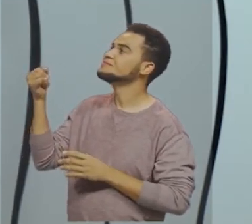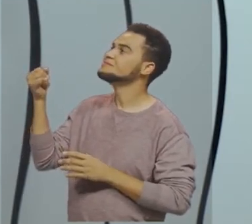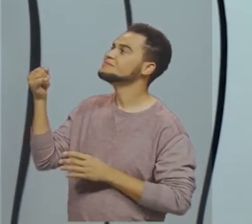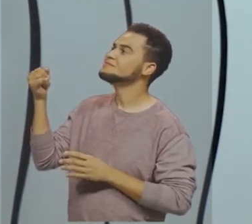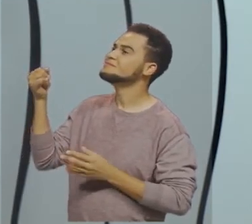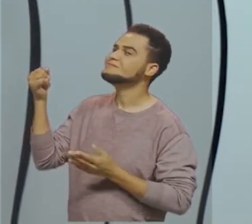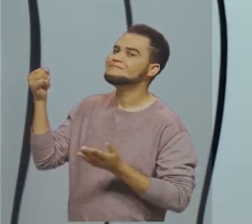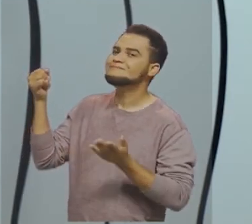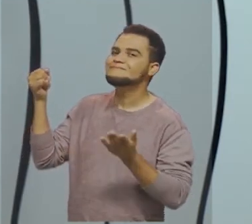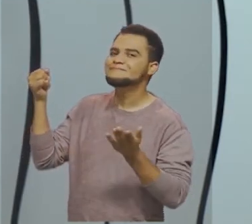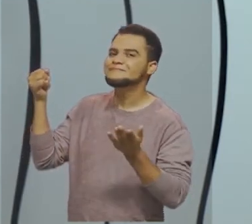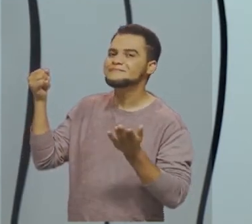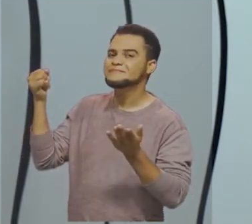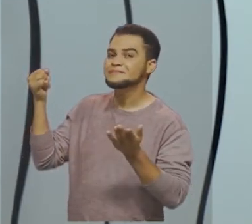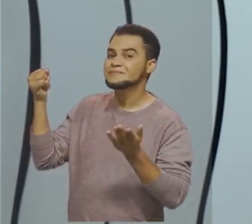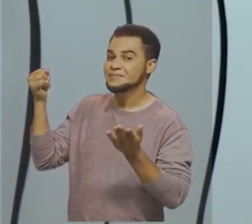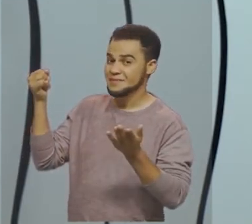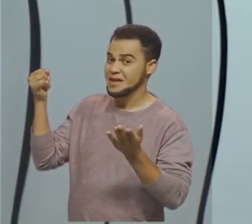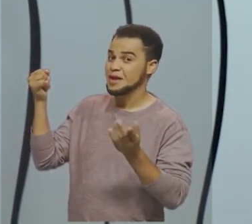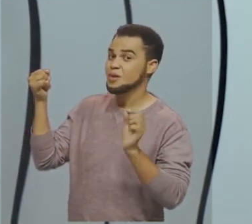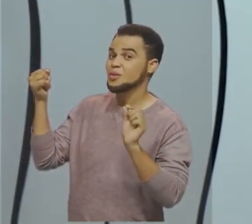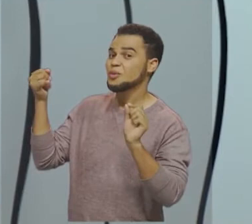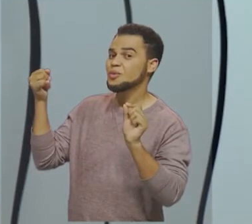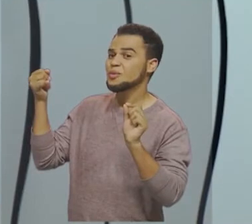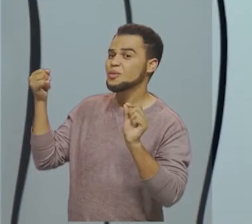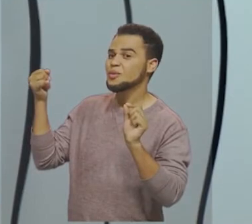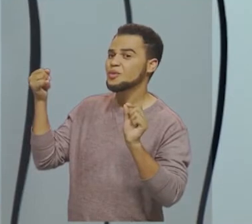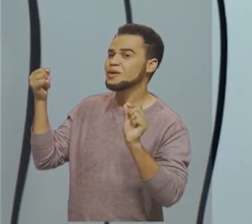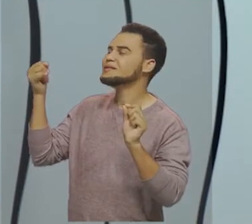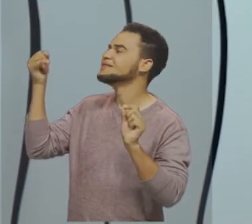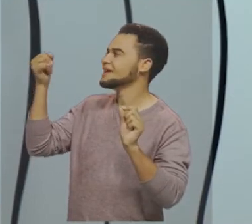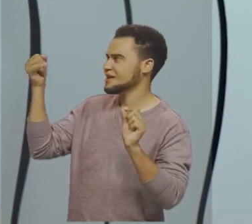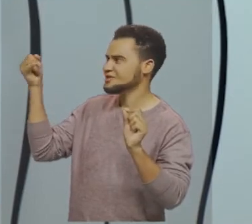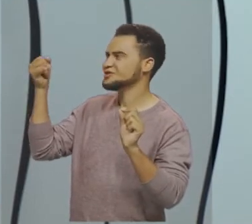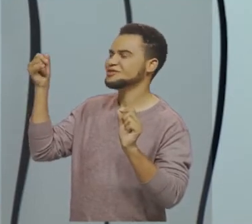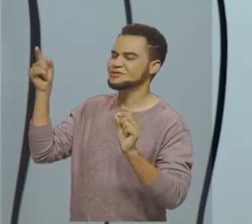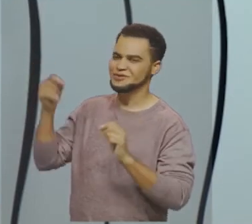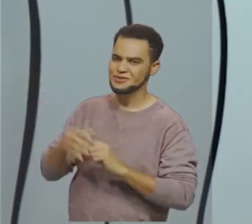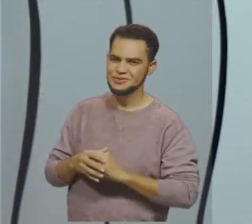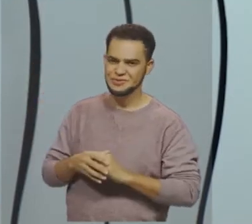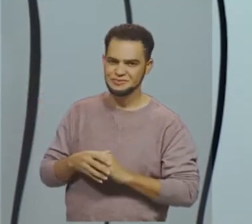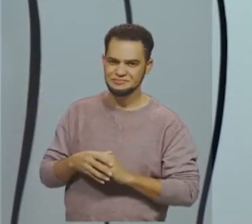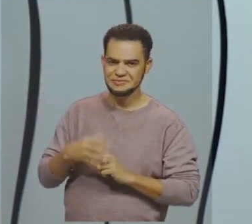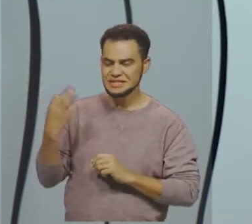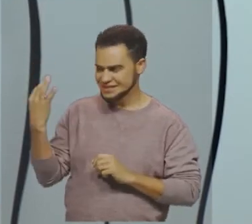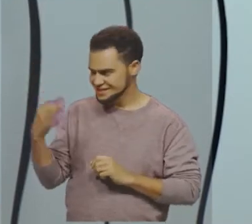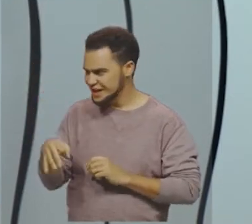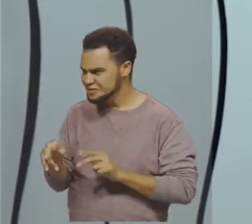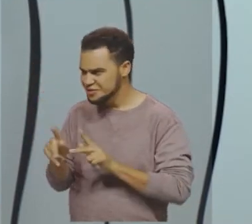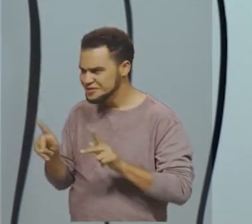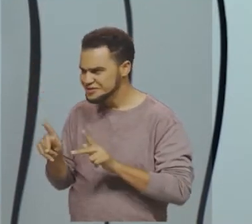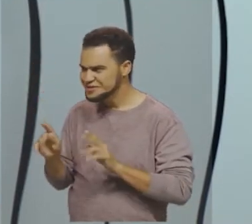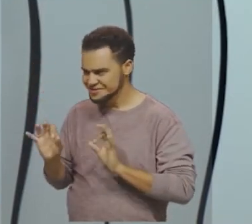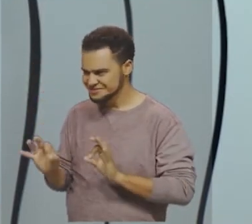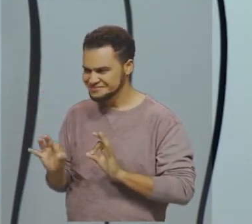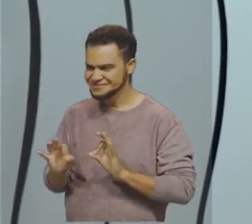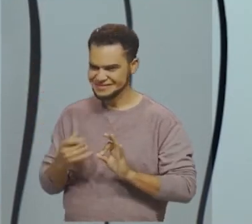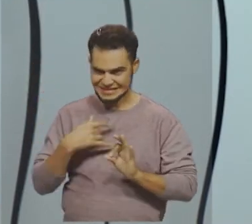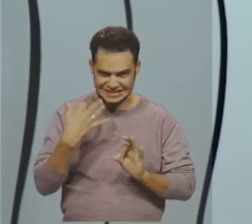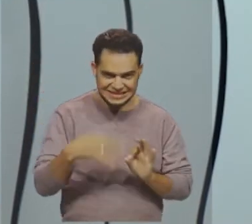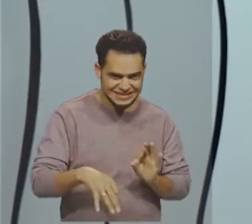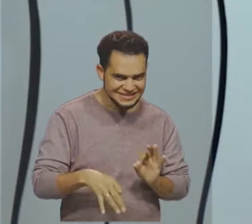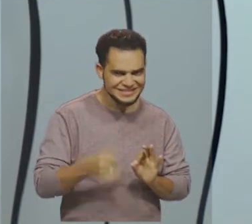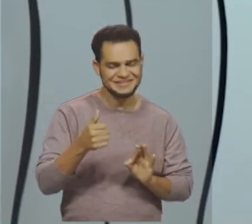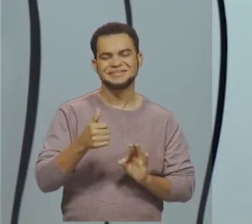É um tipo de soma, só que ele vai ser negativo. Certo, Eliane? Uhum. Olha, viu? Tô bem. Agora,